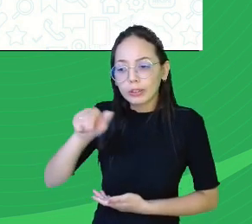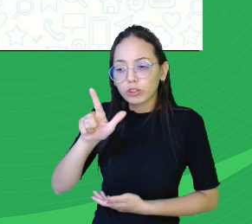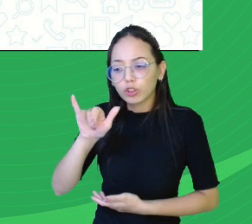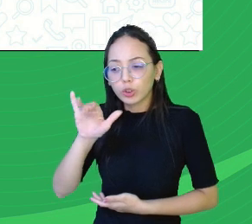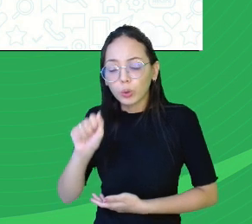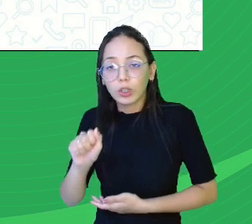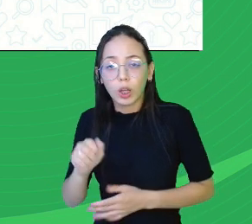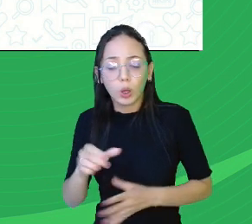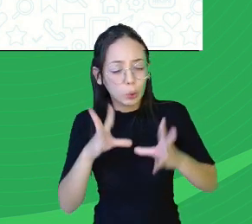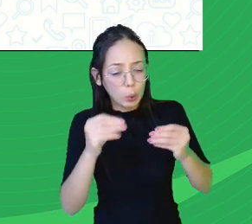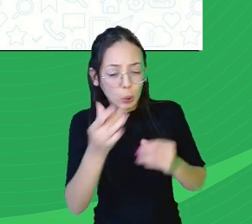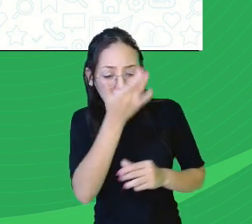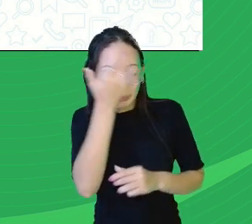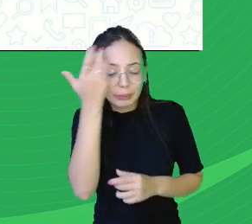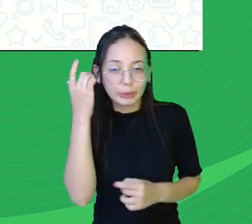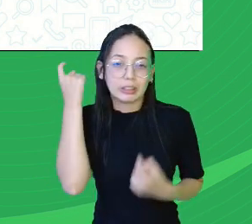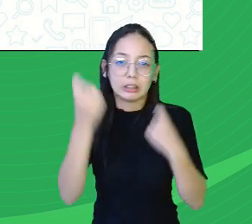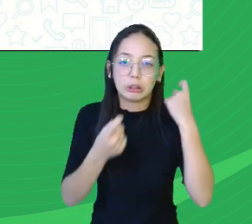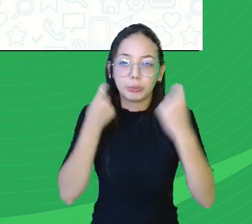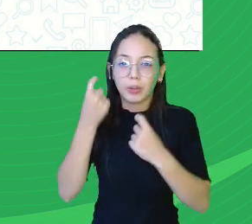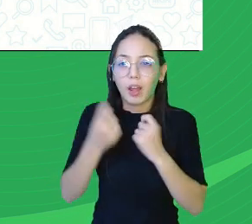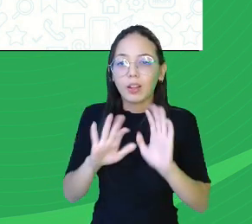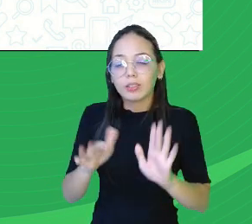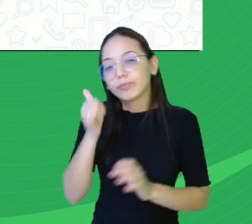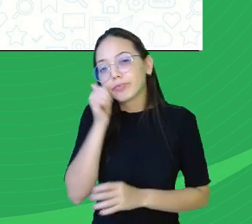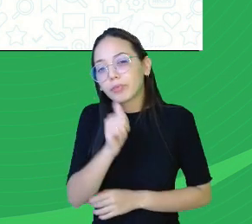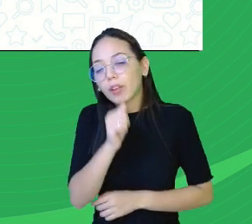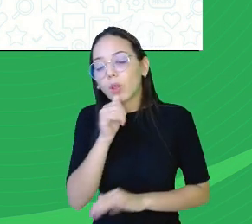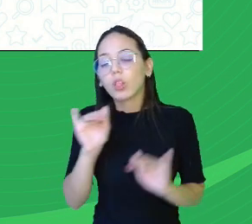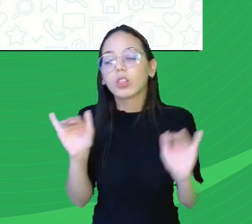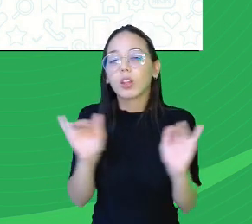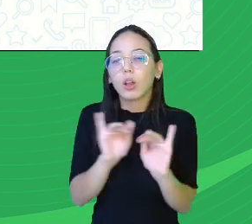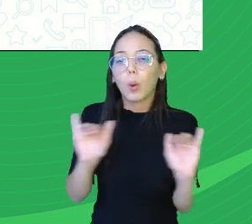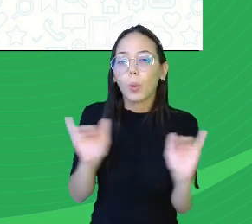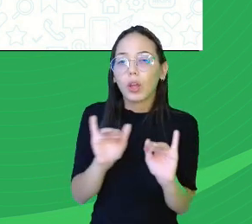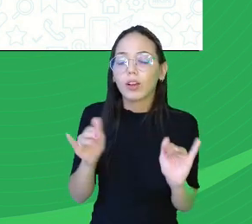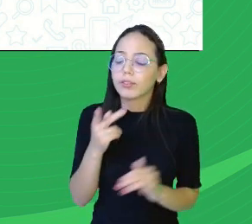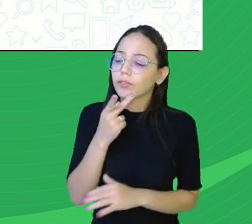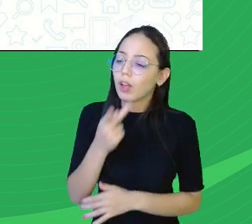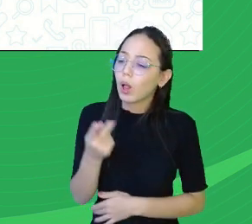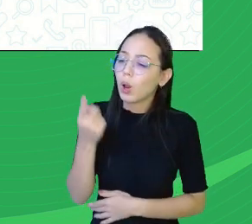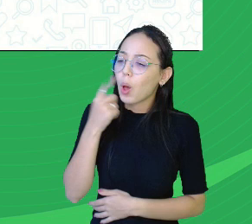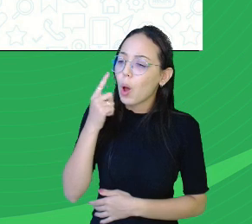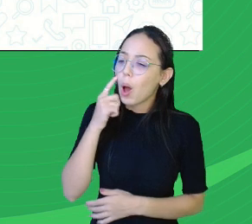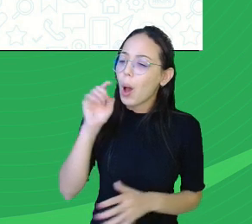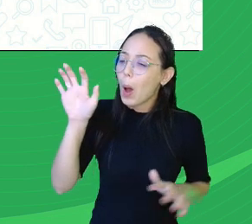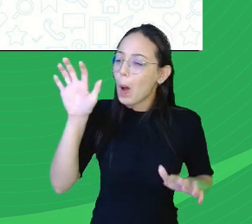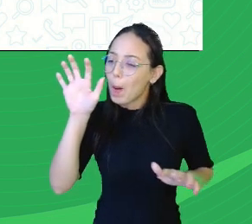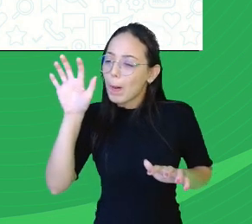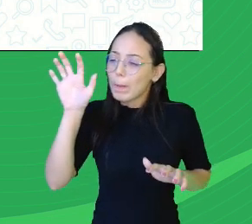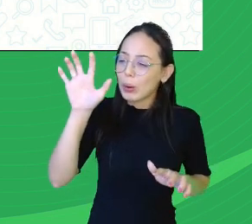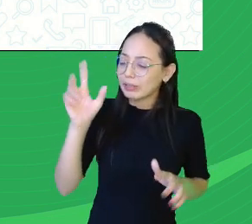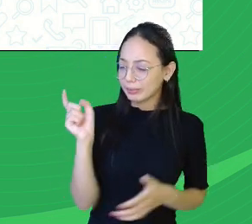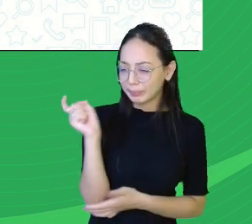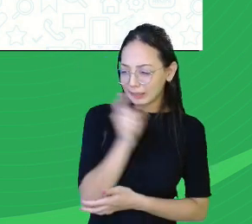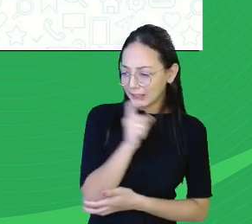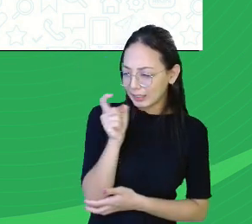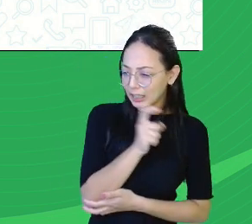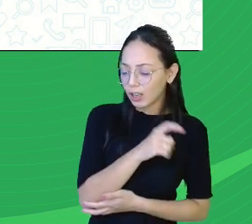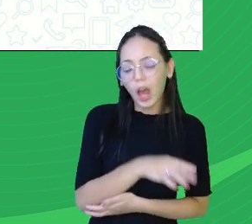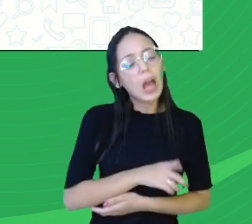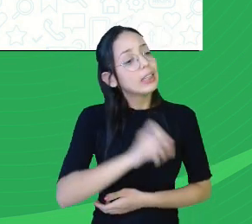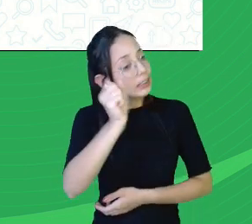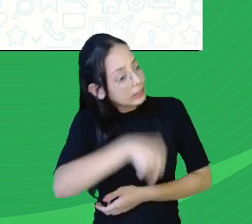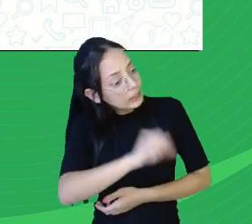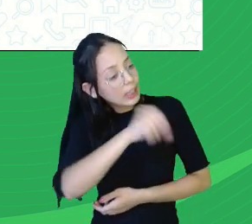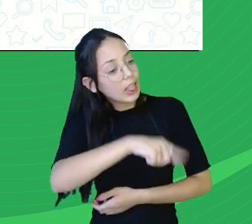ali desesperados e ela bem tranquila. E disse: gente, monstros não existem. Existe